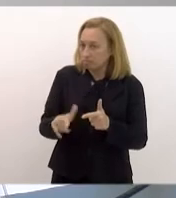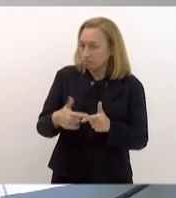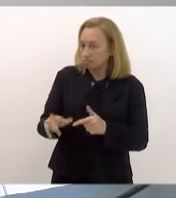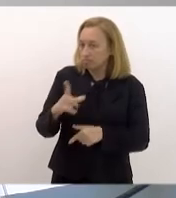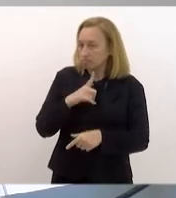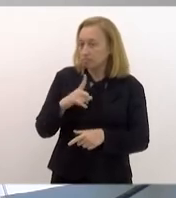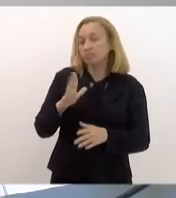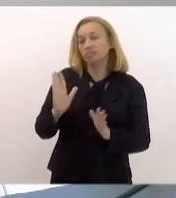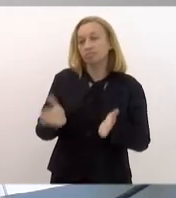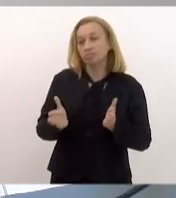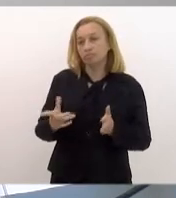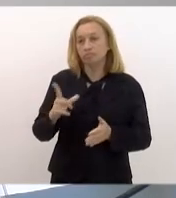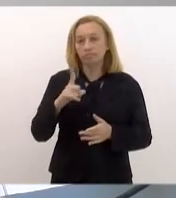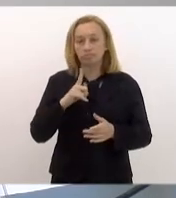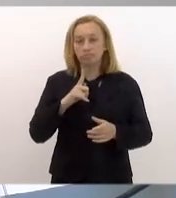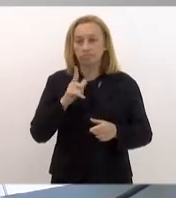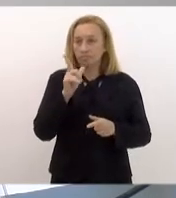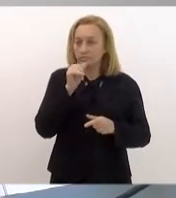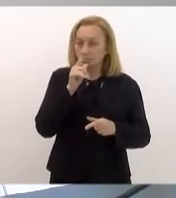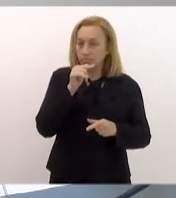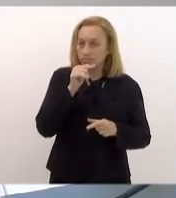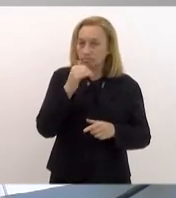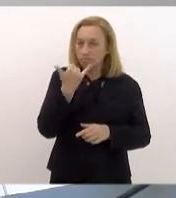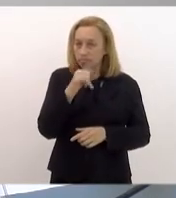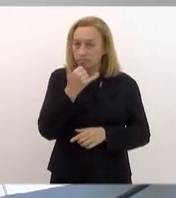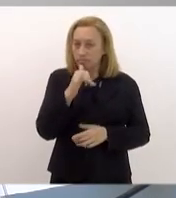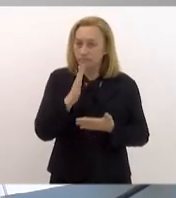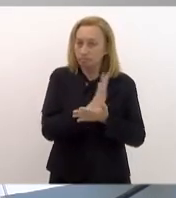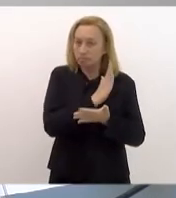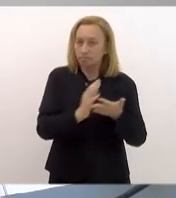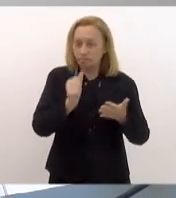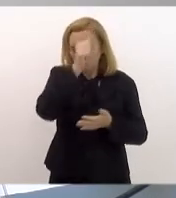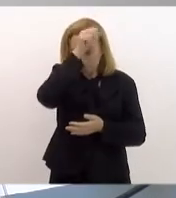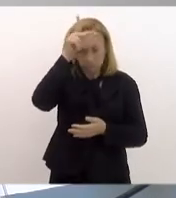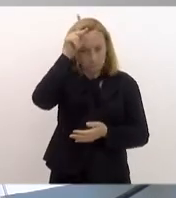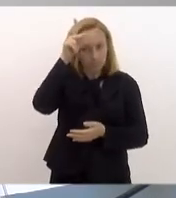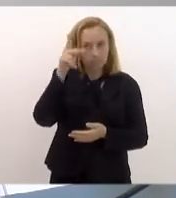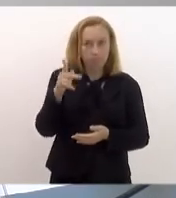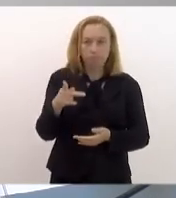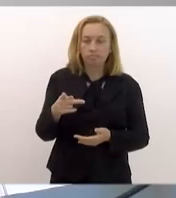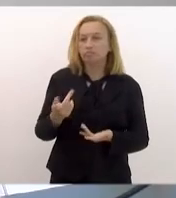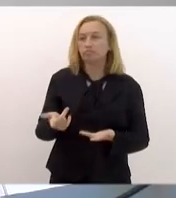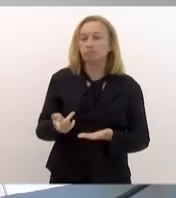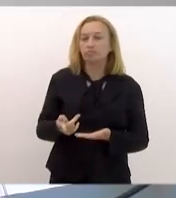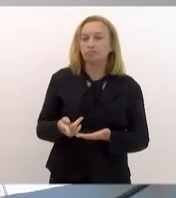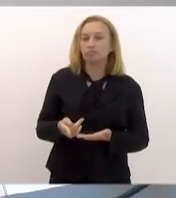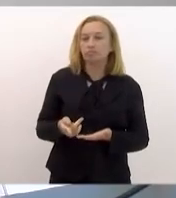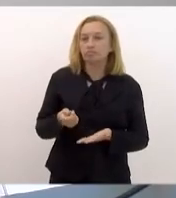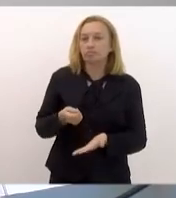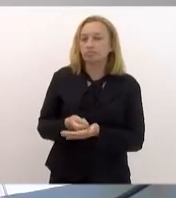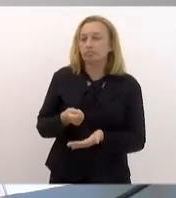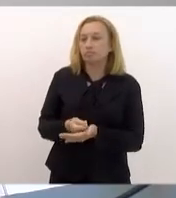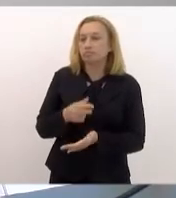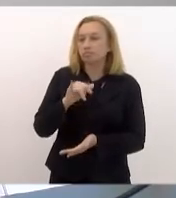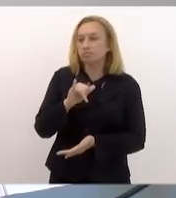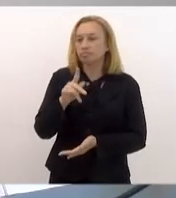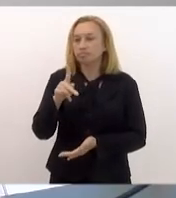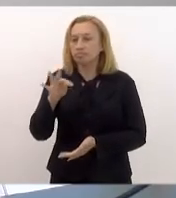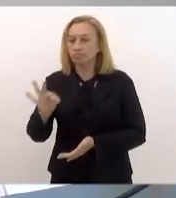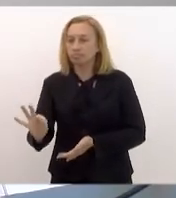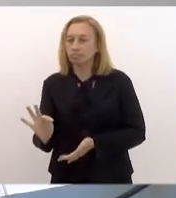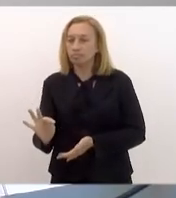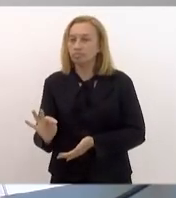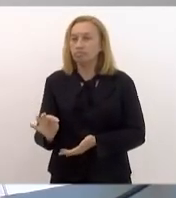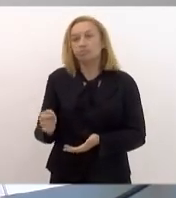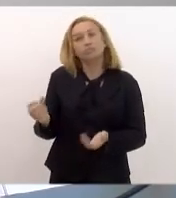água, liga a energia. Alguns prefeitos, inclusive, titulam e cobram o IPTU, lascou.